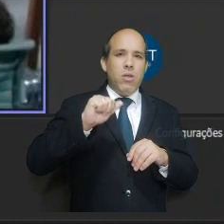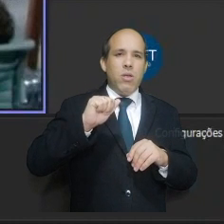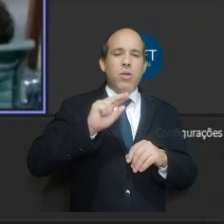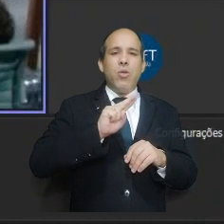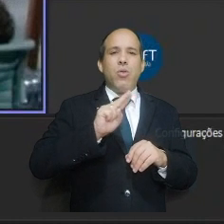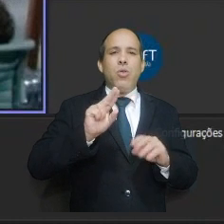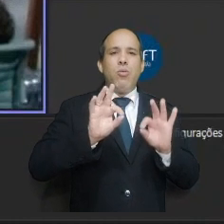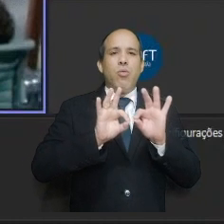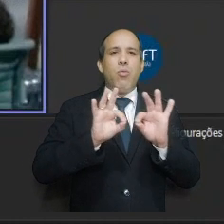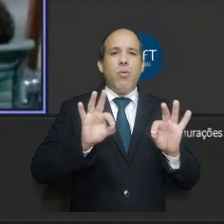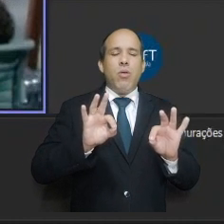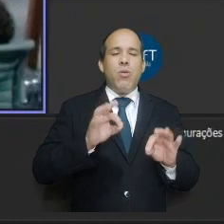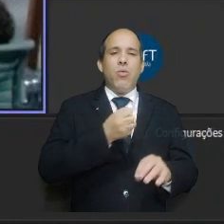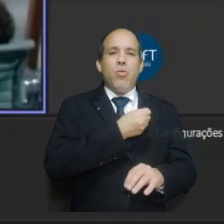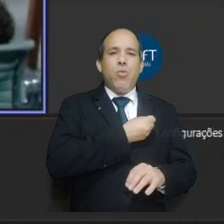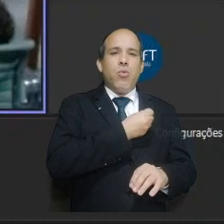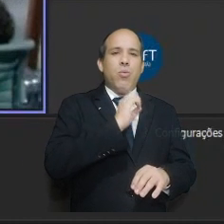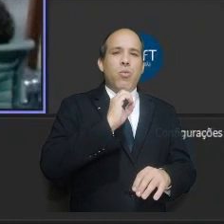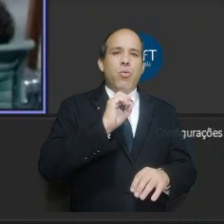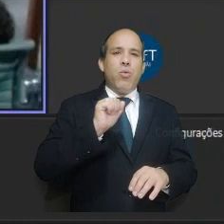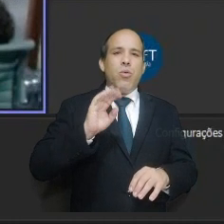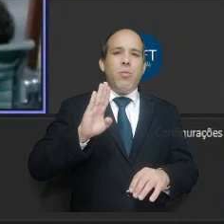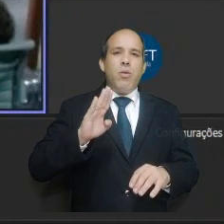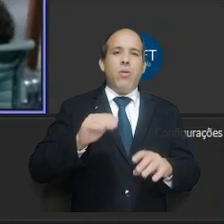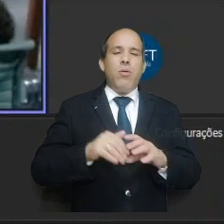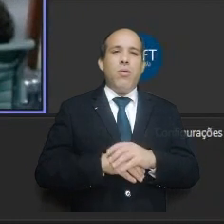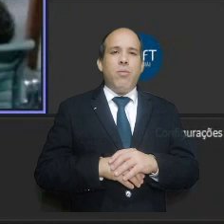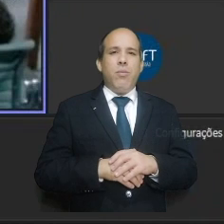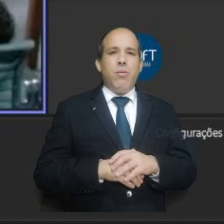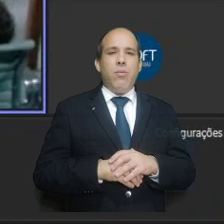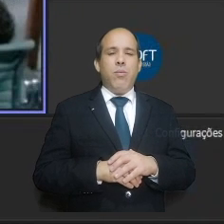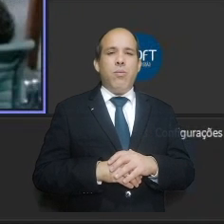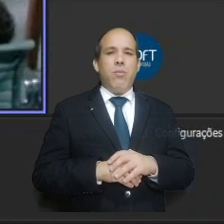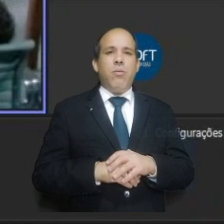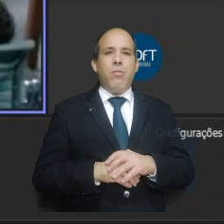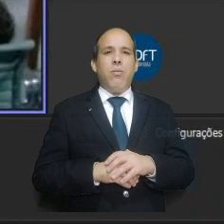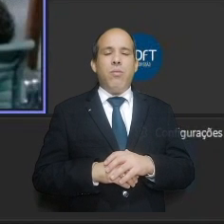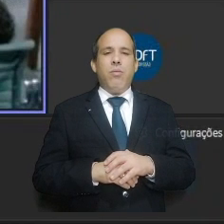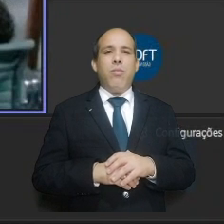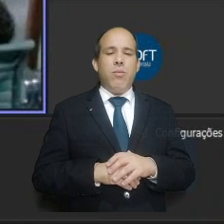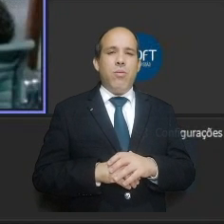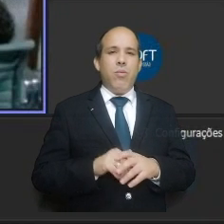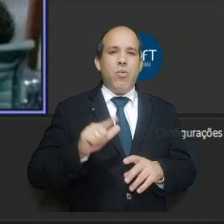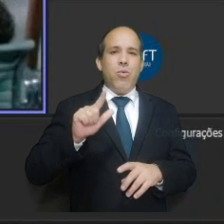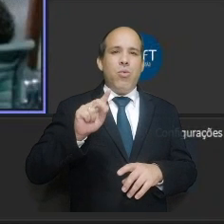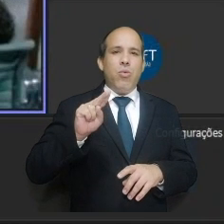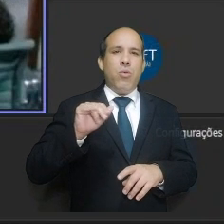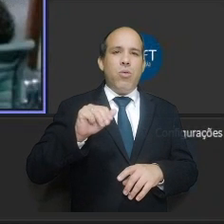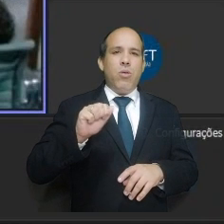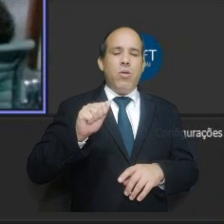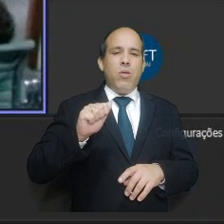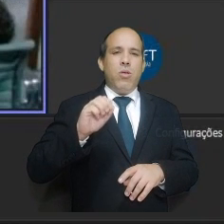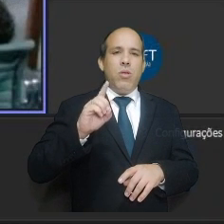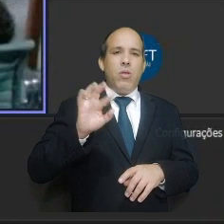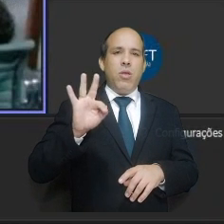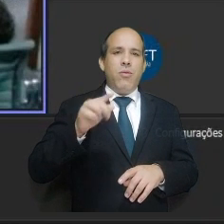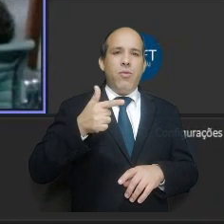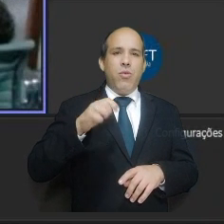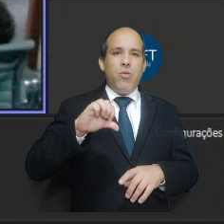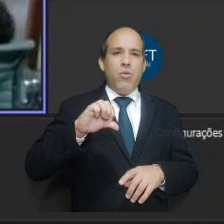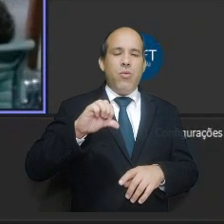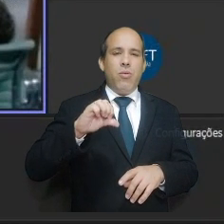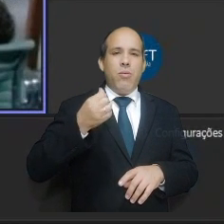por gentileza, declinar o nome completo, a OAB, e a senhora tem a palavra pelo prazo regimental. Luciana Cristina de